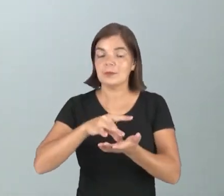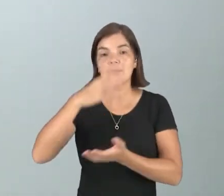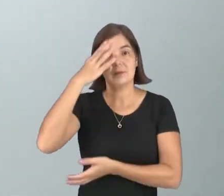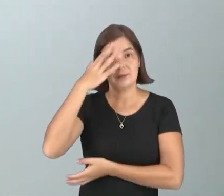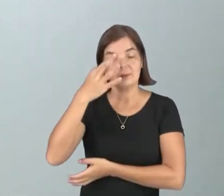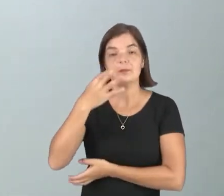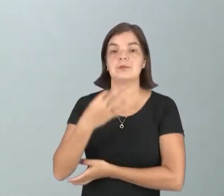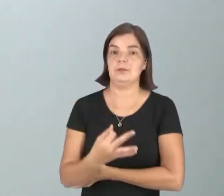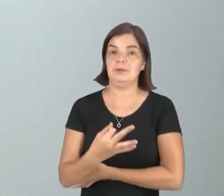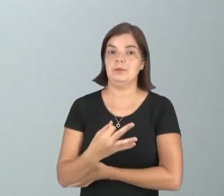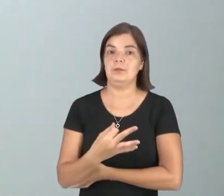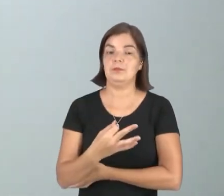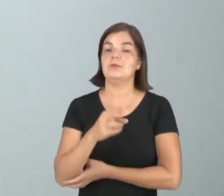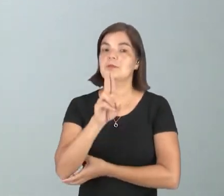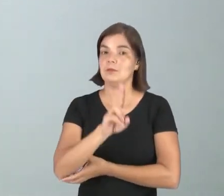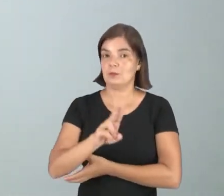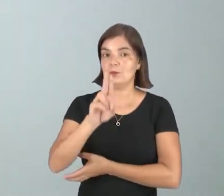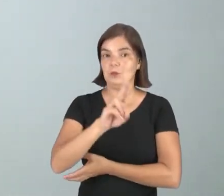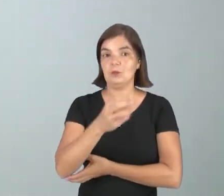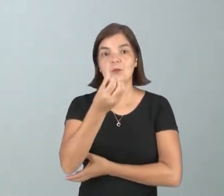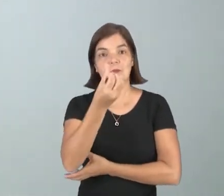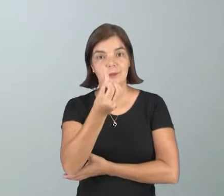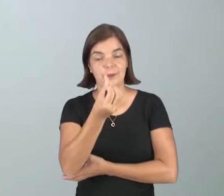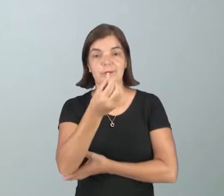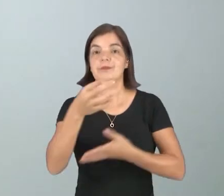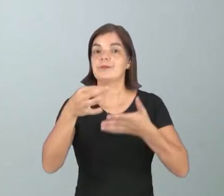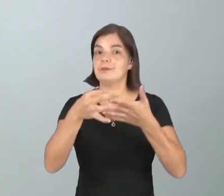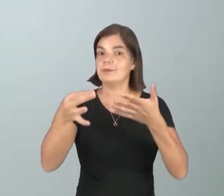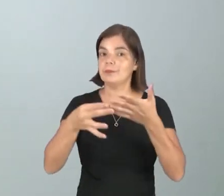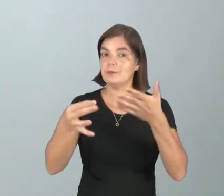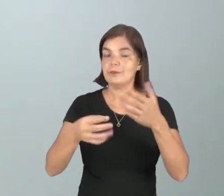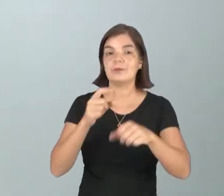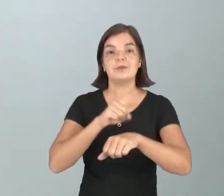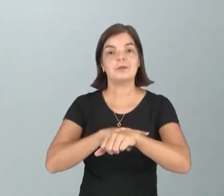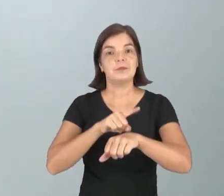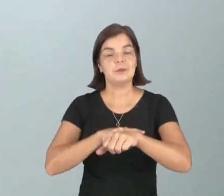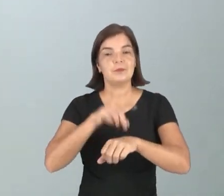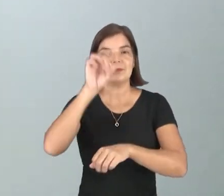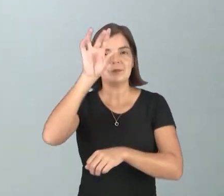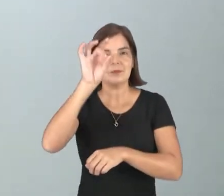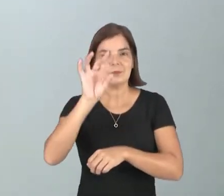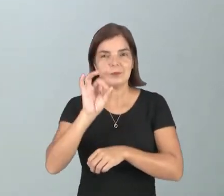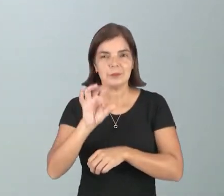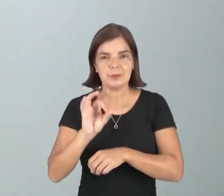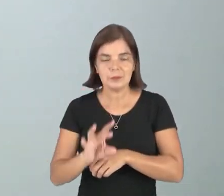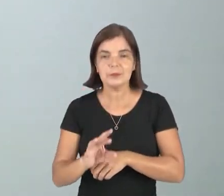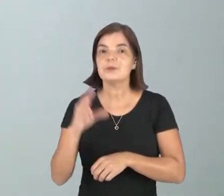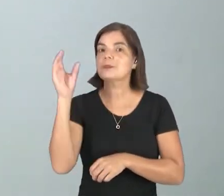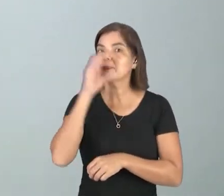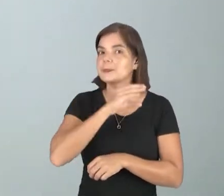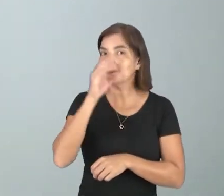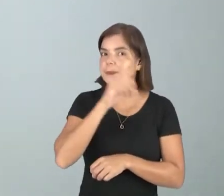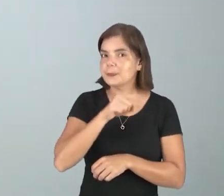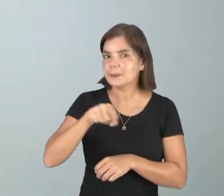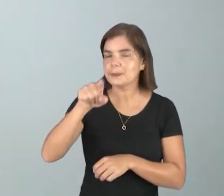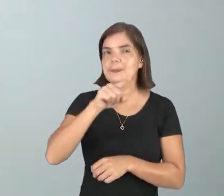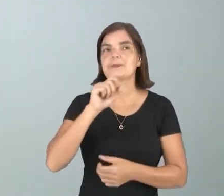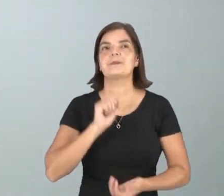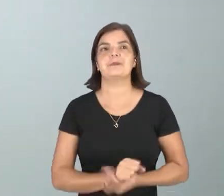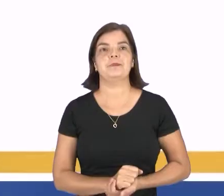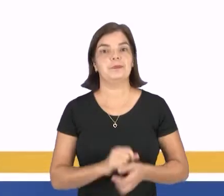certeza eu posso usar um desses tempos verbais vou explicar rapidinho cada um para cada um desses tempos para